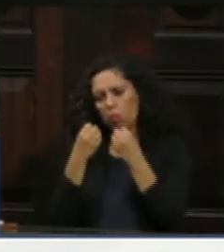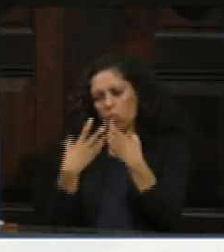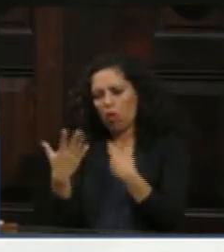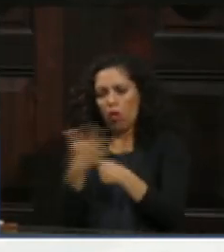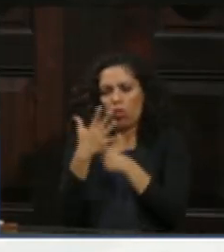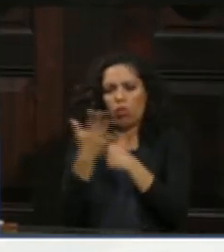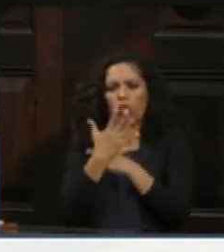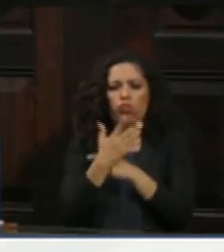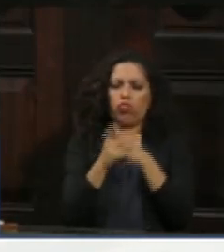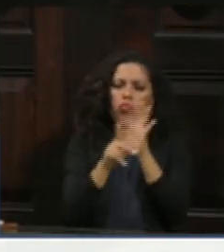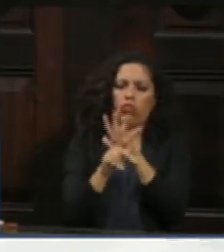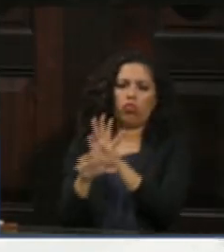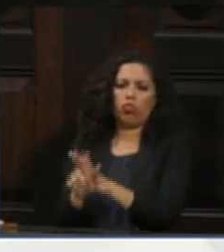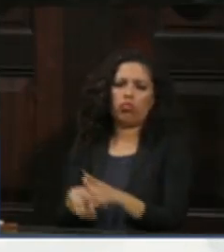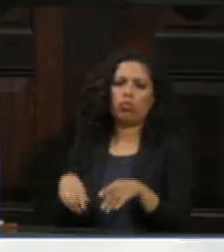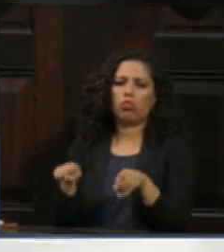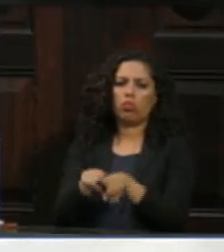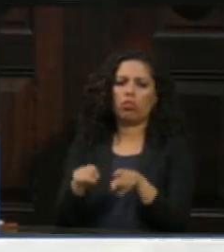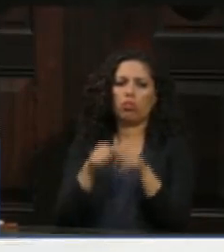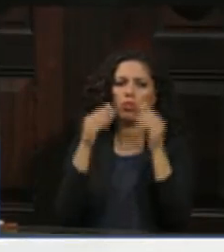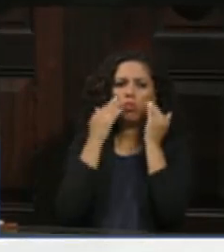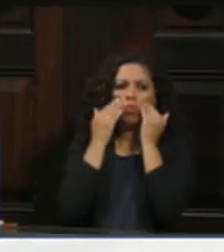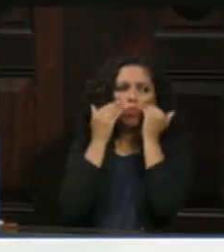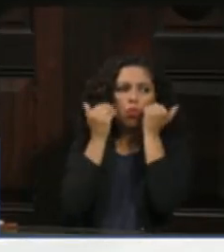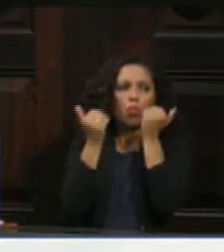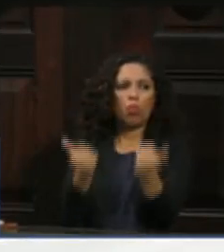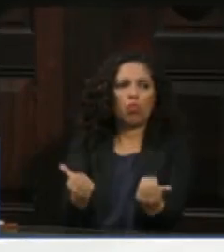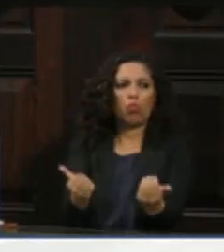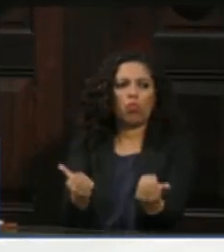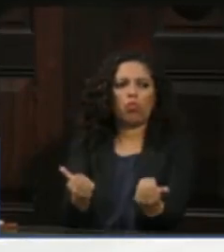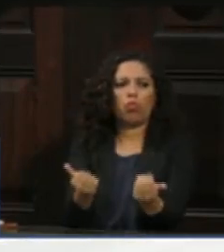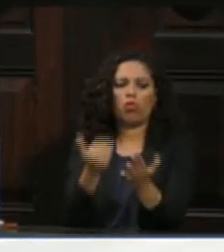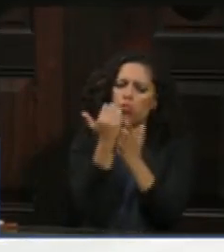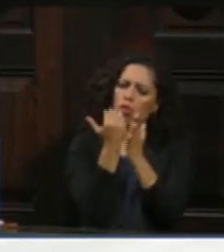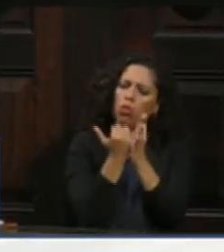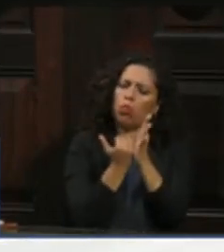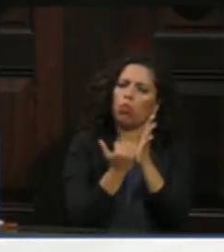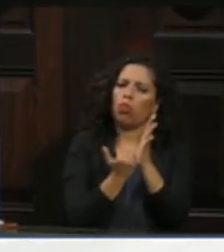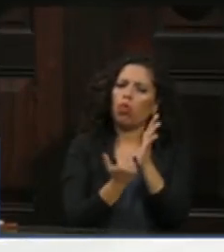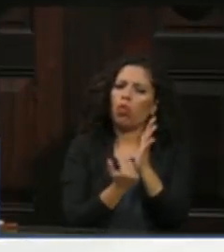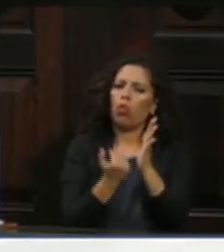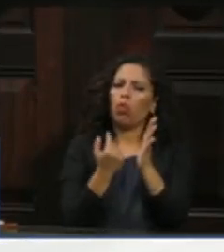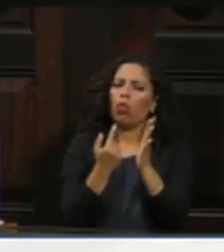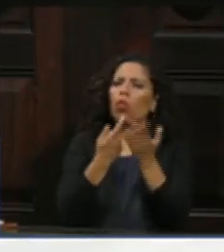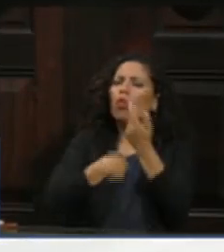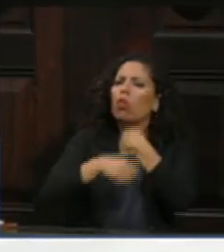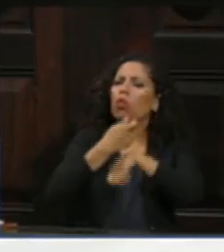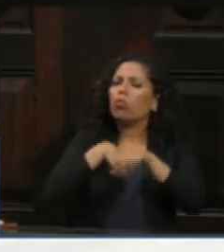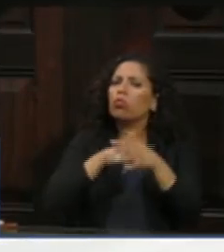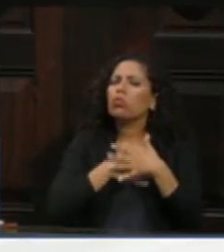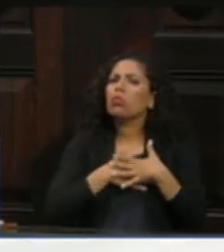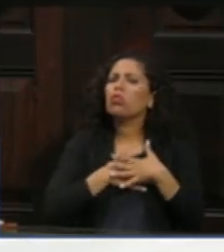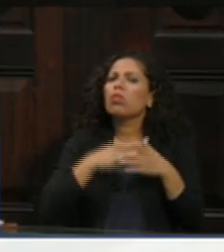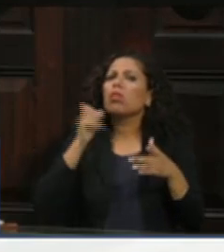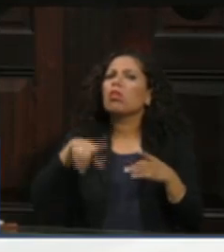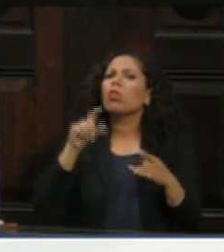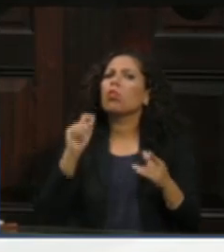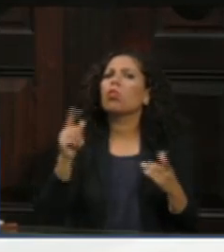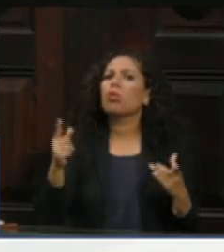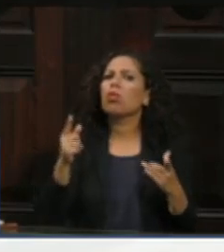coautor, juntamente com os deputados Valdec Carneiro, Zaqueu Teixeira e